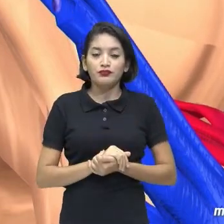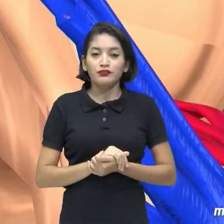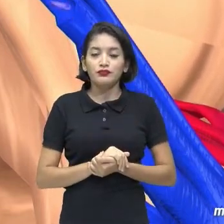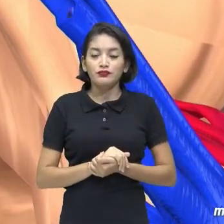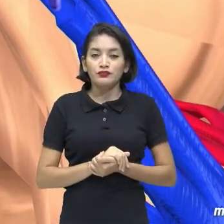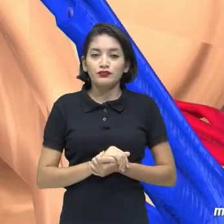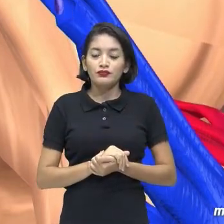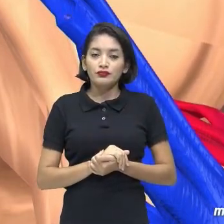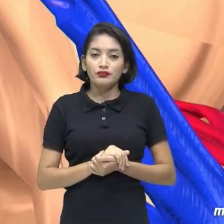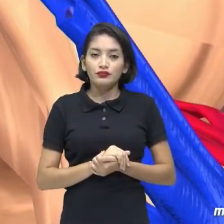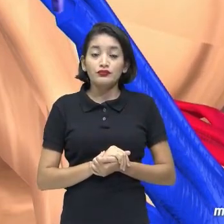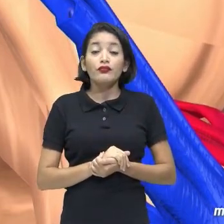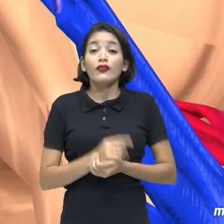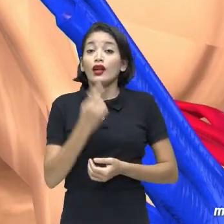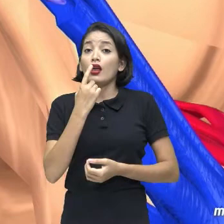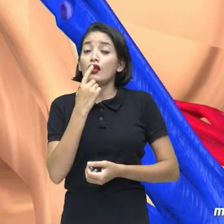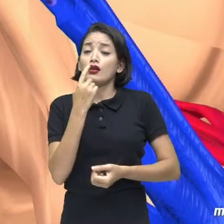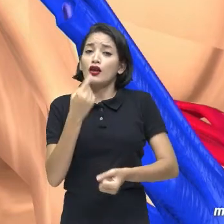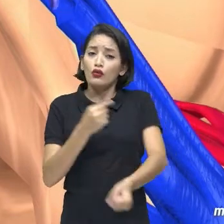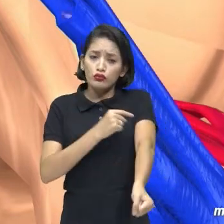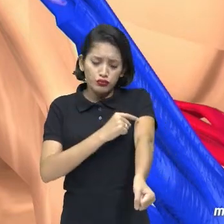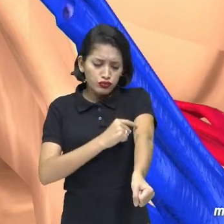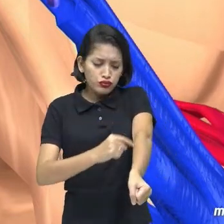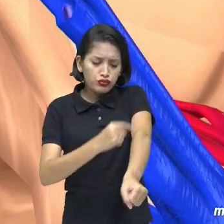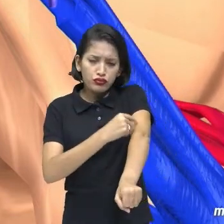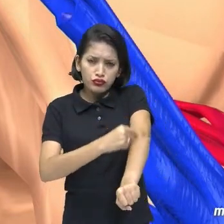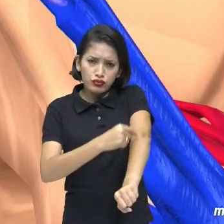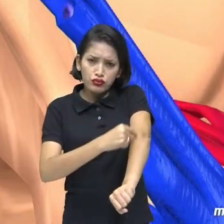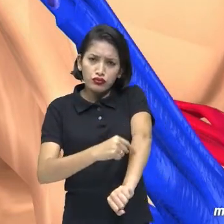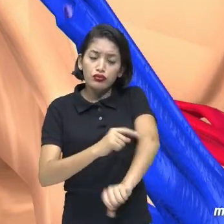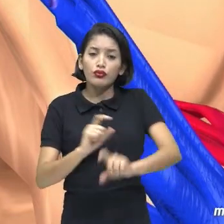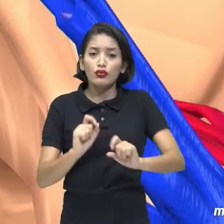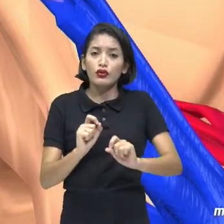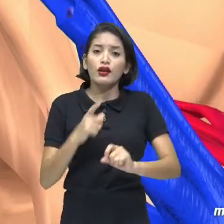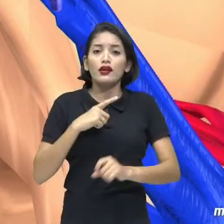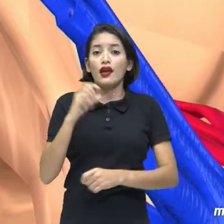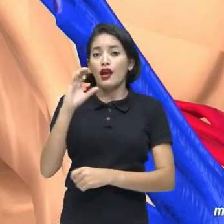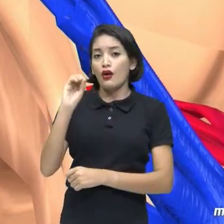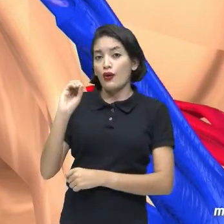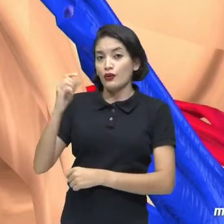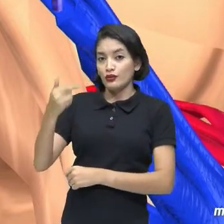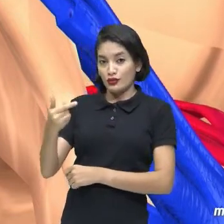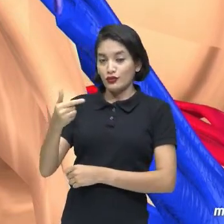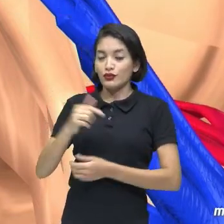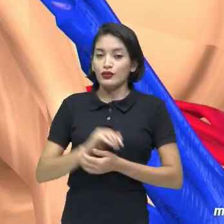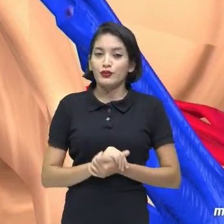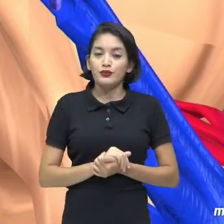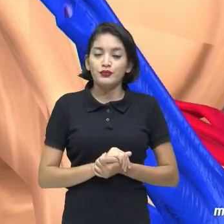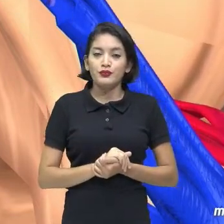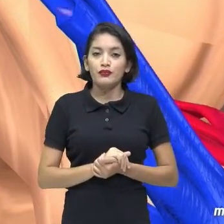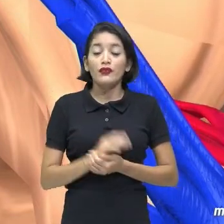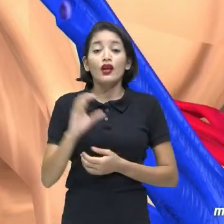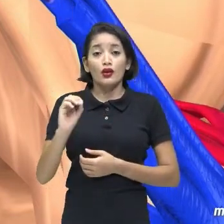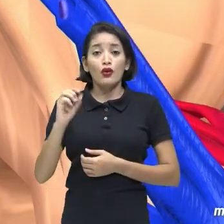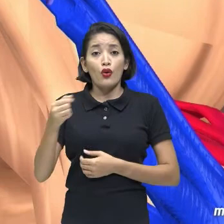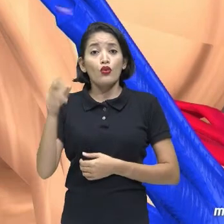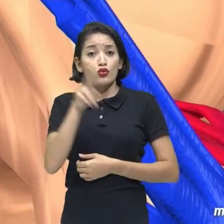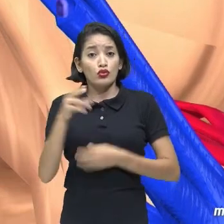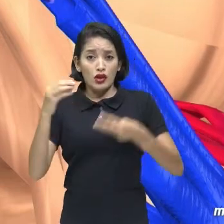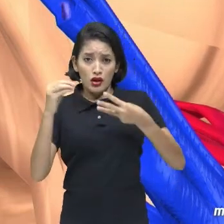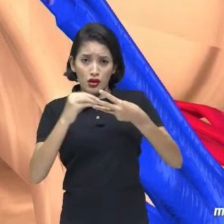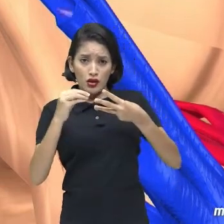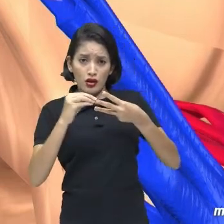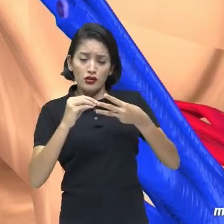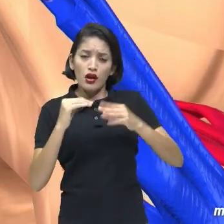outras palavras, o sangue na articulação pulmonar torna-se rico em oxigênio. O oxigênio é usado pelas células do nosso